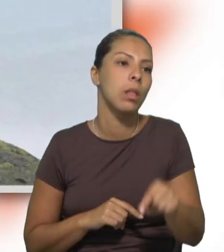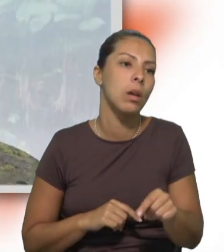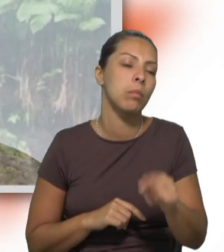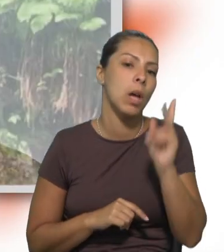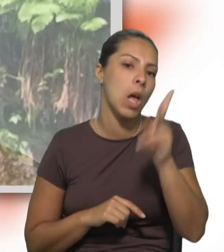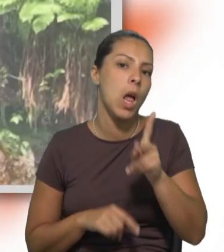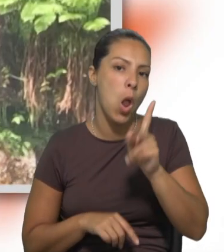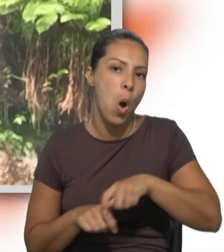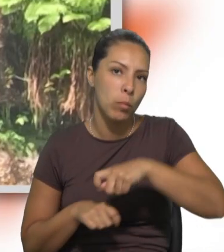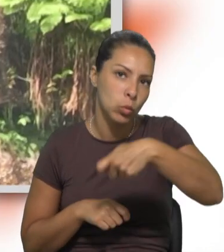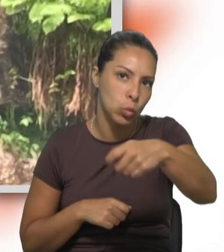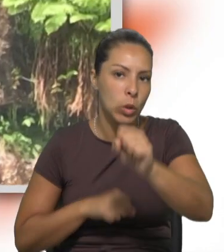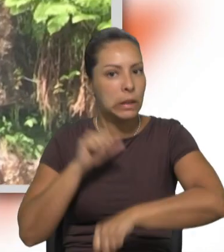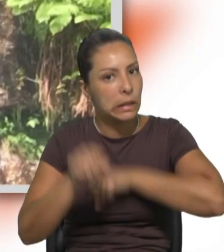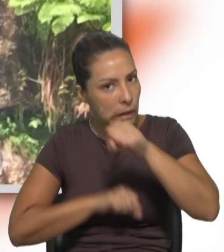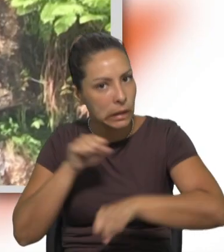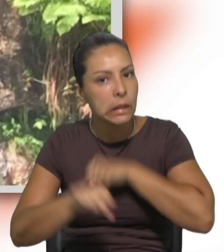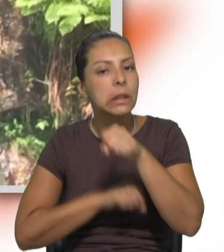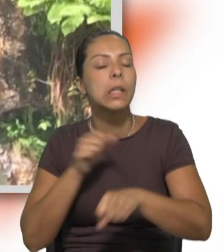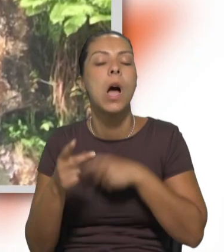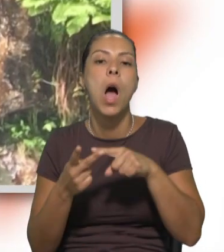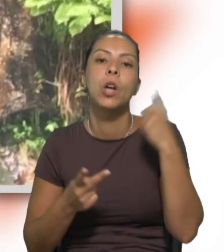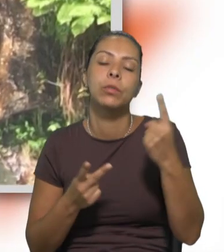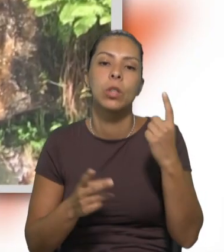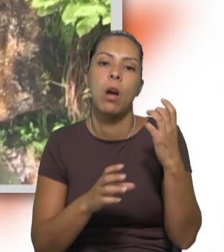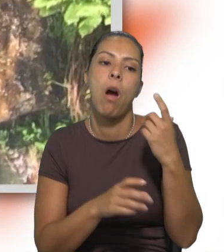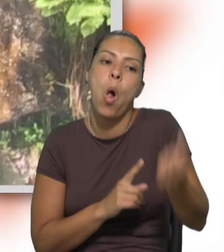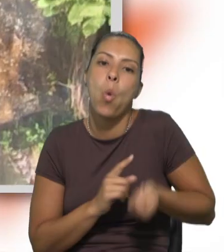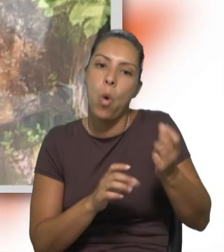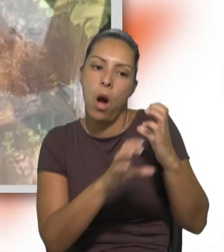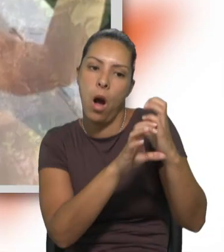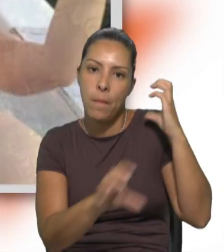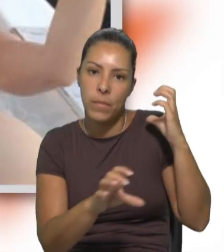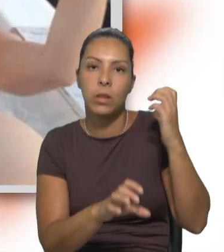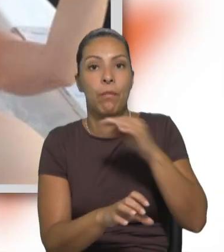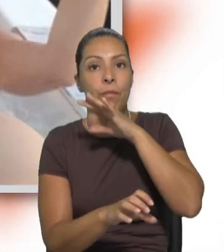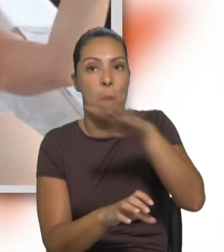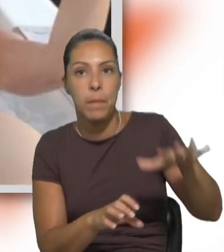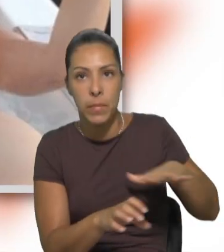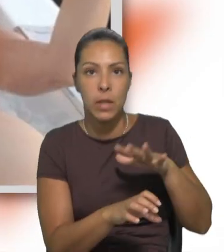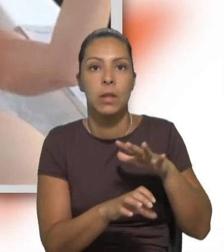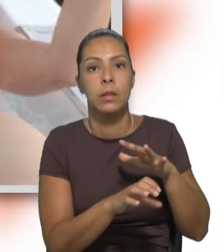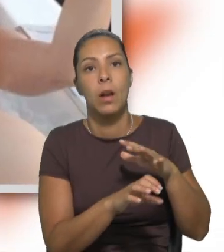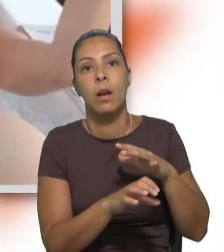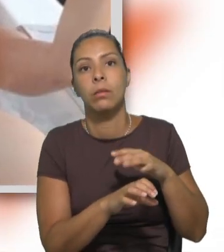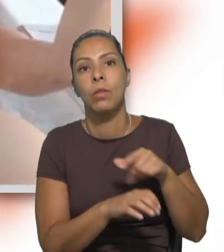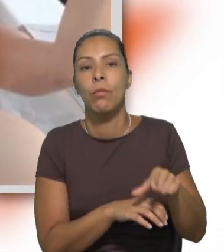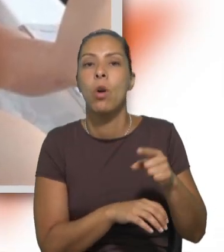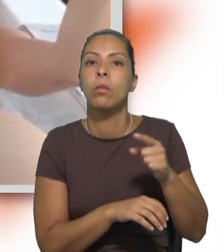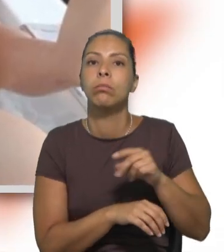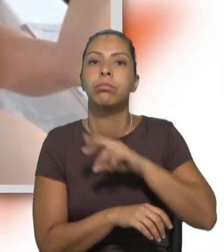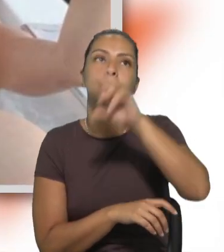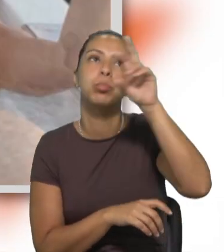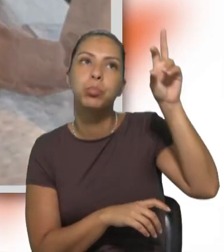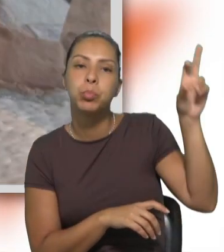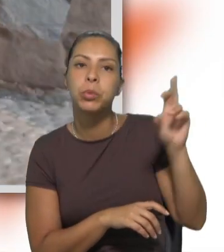de bicicleta, outras vezes alugámos uma autocaravana e fomos em família também por essa Europa fora, procurando,